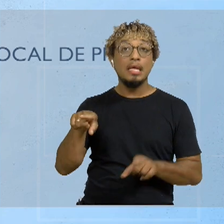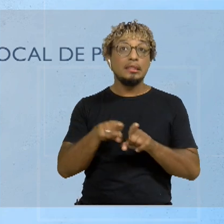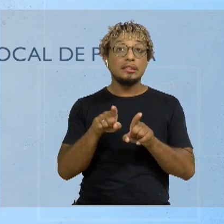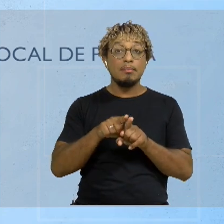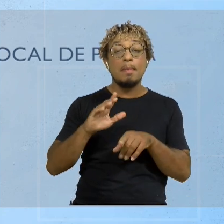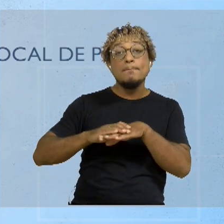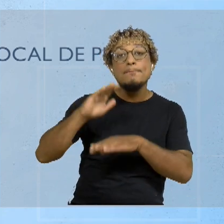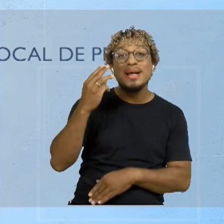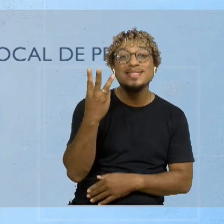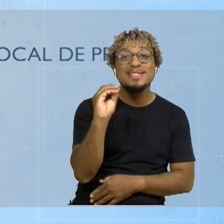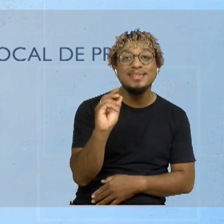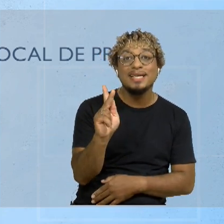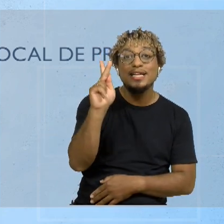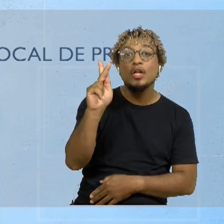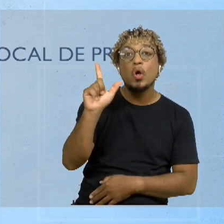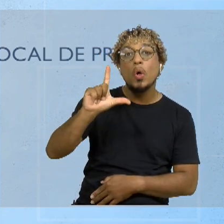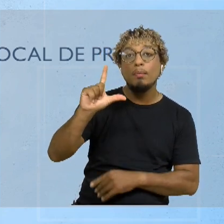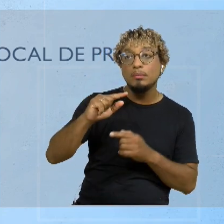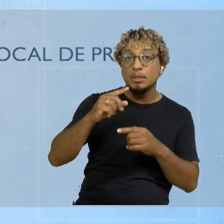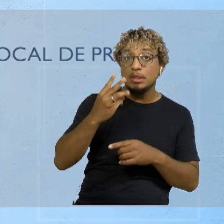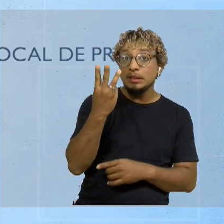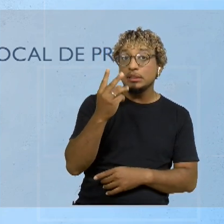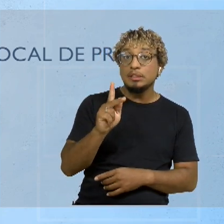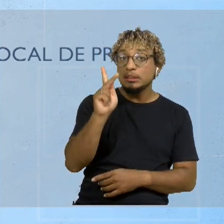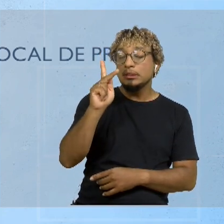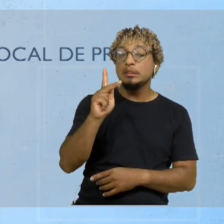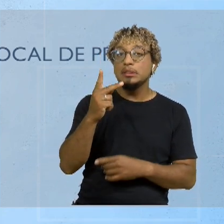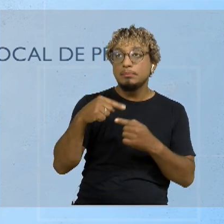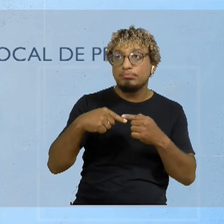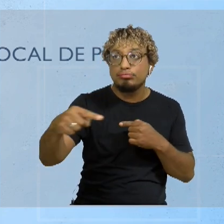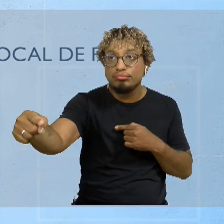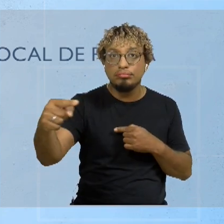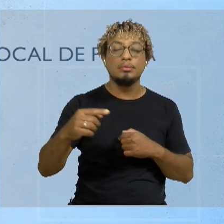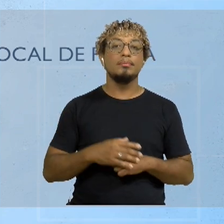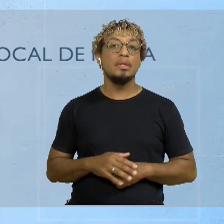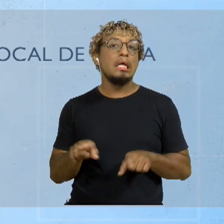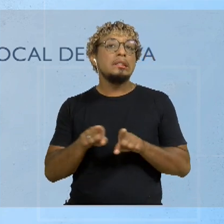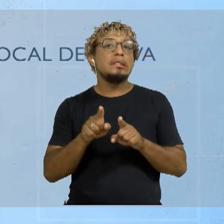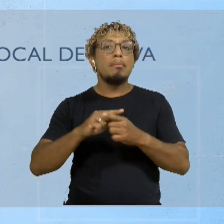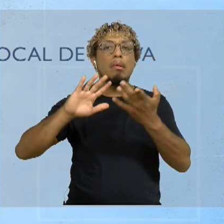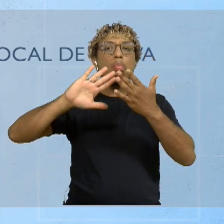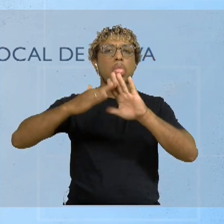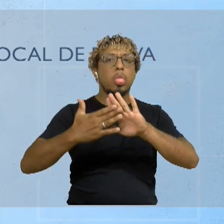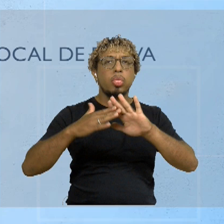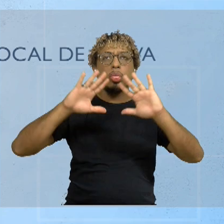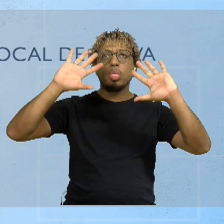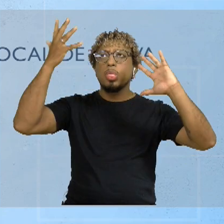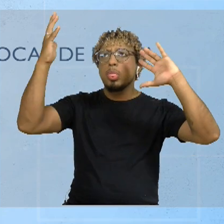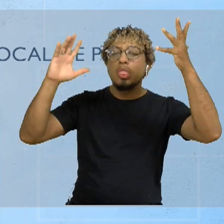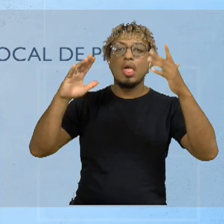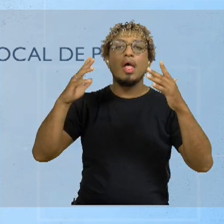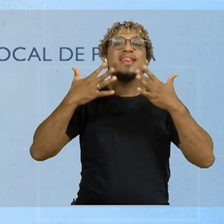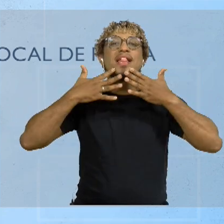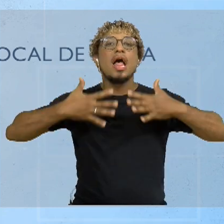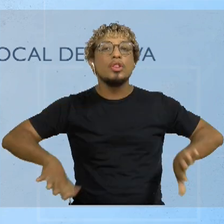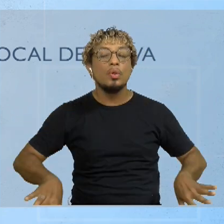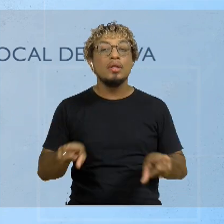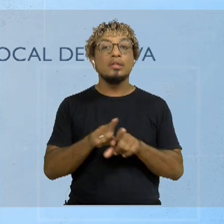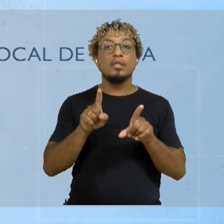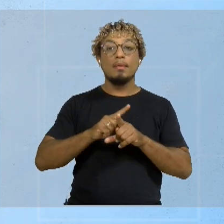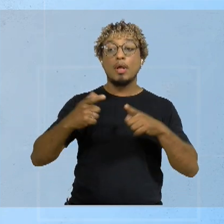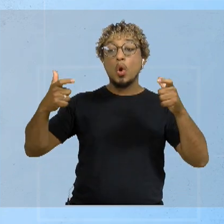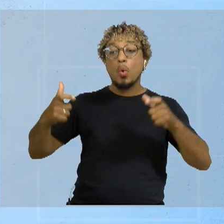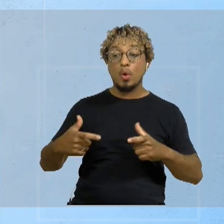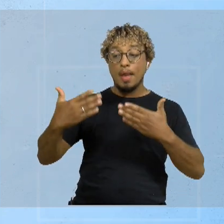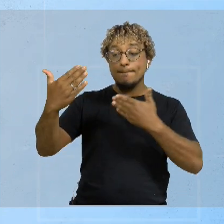30 km de distância da residência do participante desastres naturais falta de energia elétrica no local de